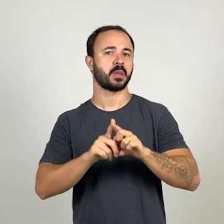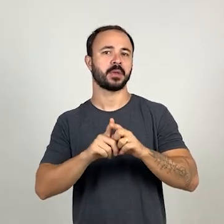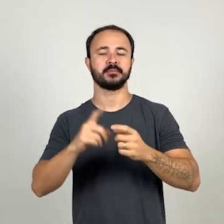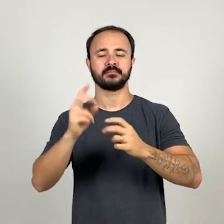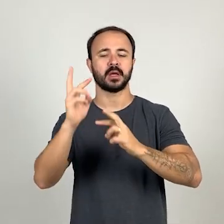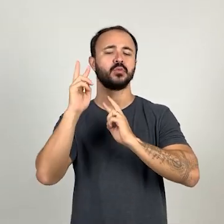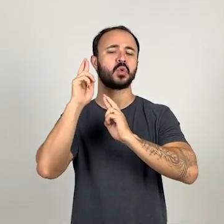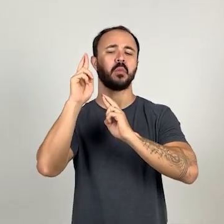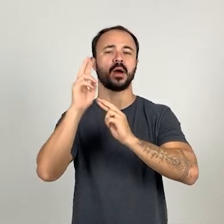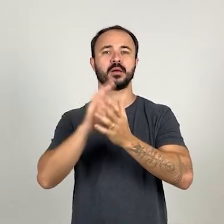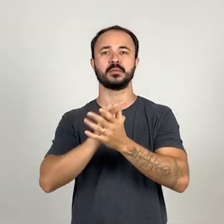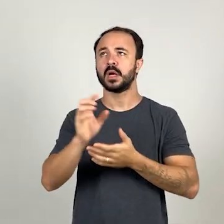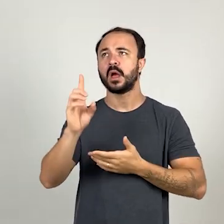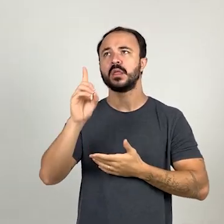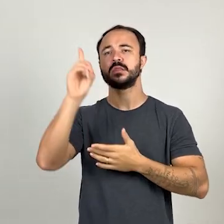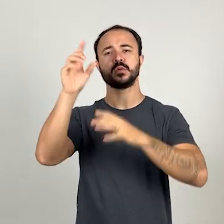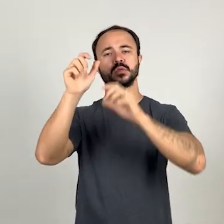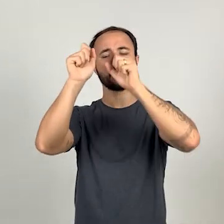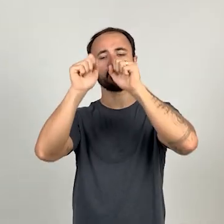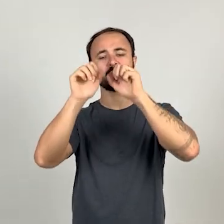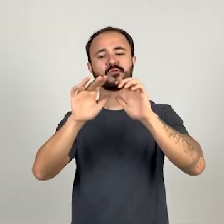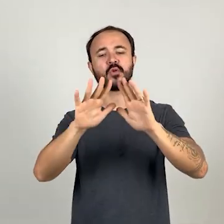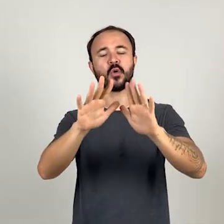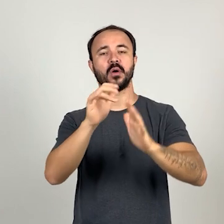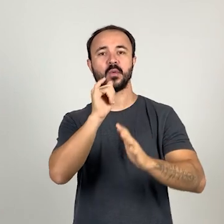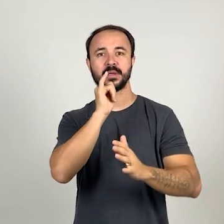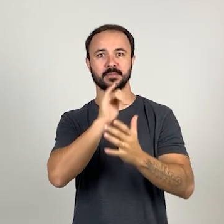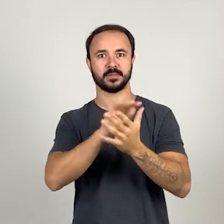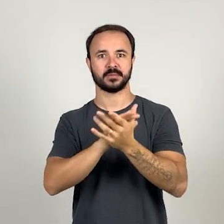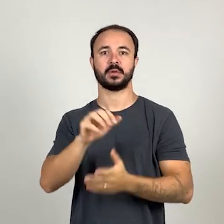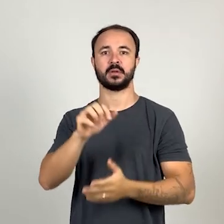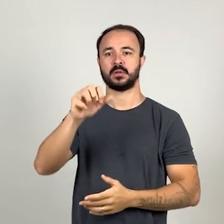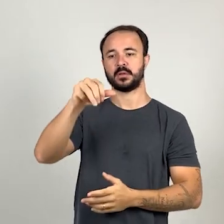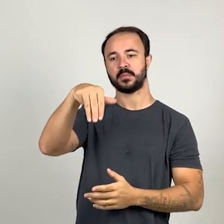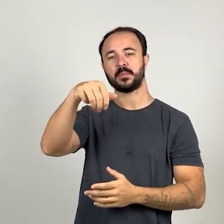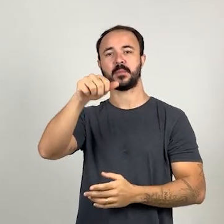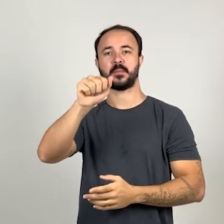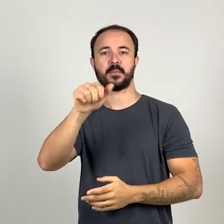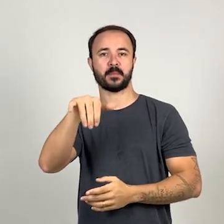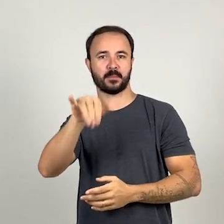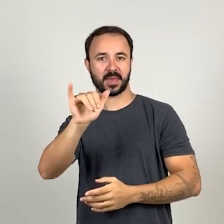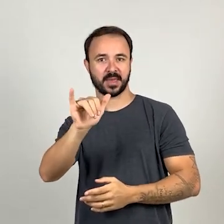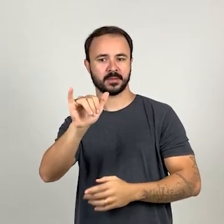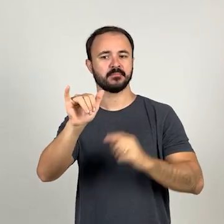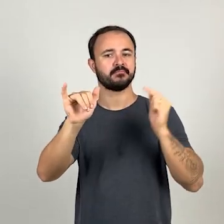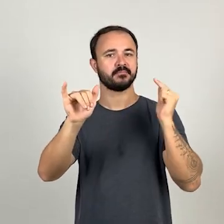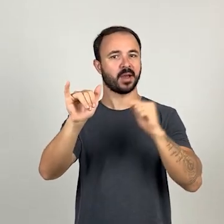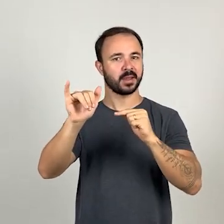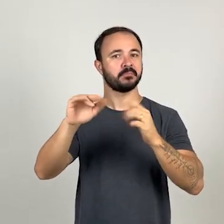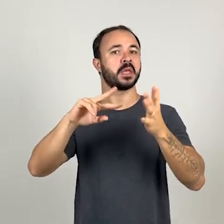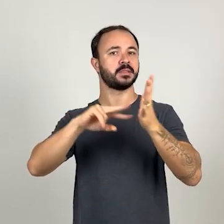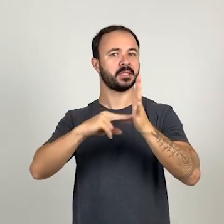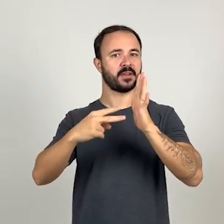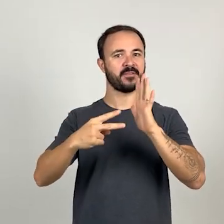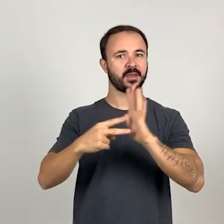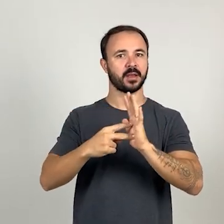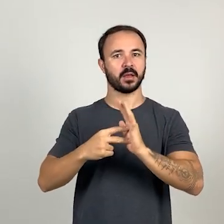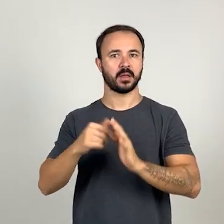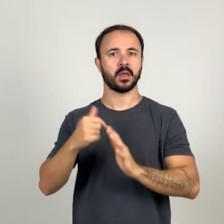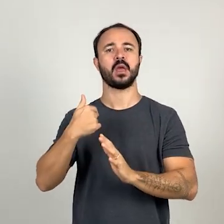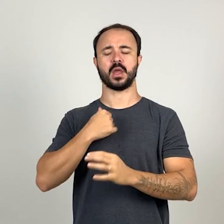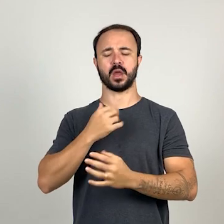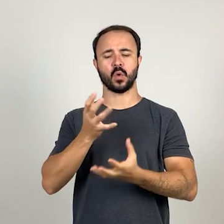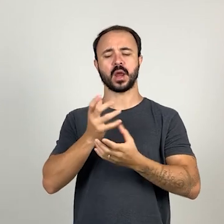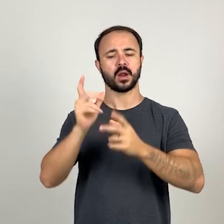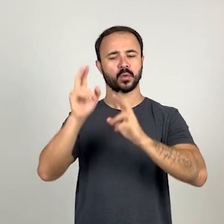para alguém que Deus a proteja, que Deus a abençoe, você coloca o verbo may na frente, porque isso é para expressar a sua vontade, o seu desejo